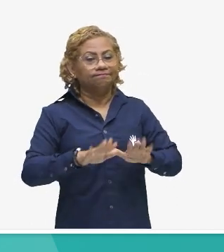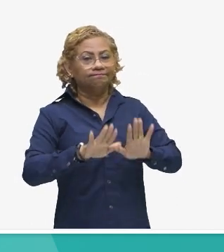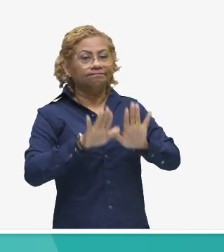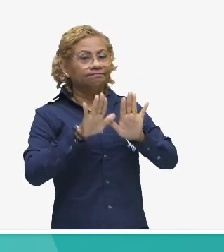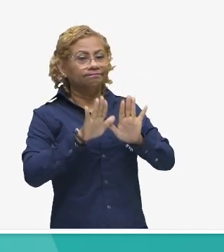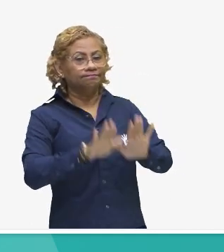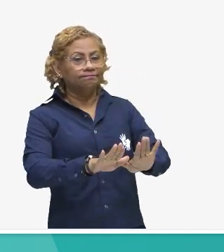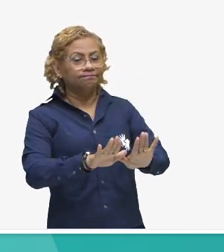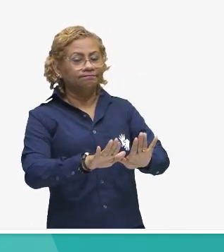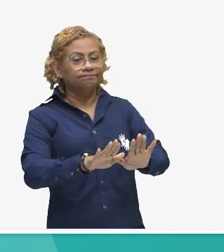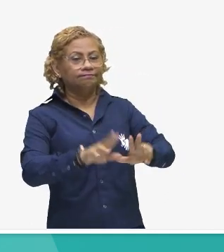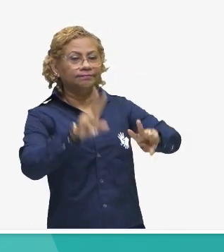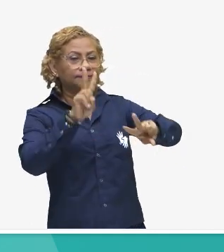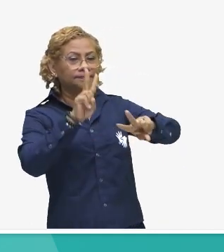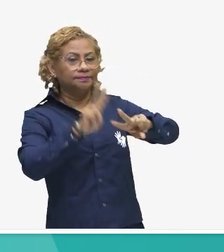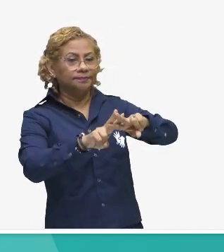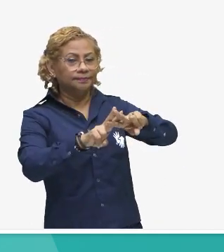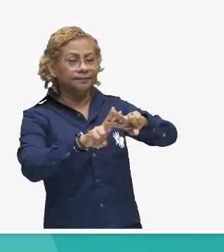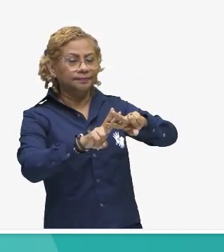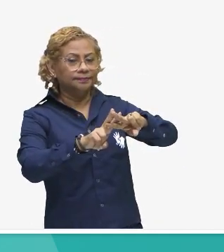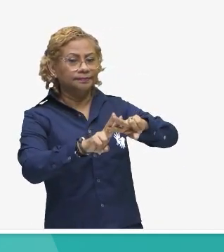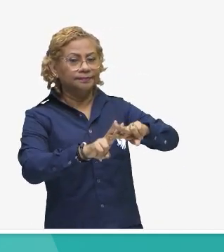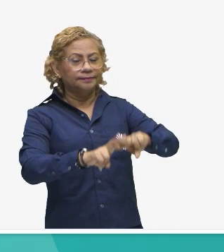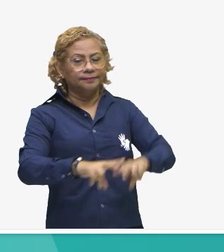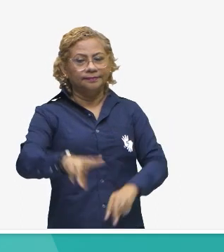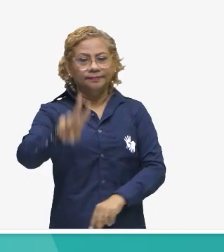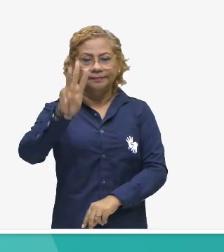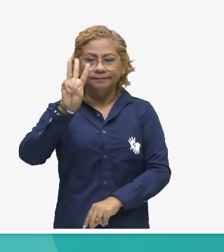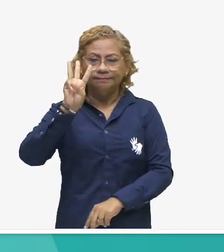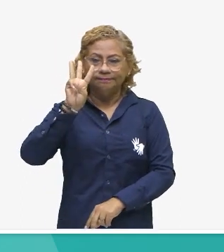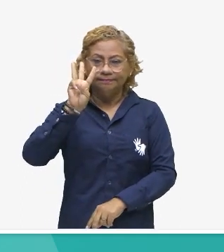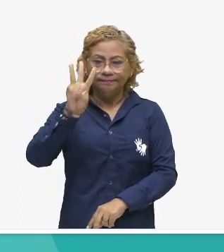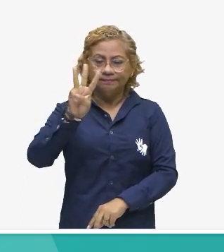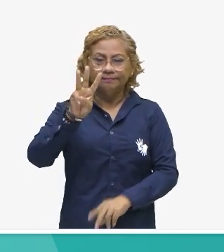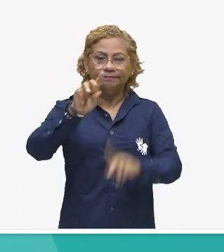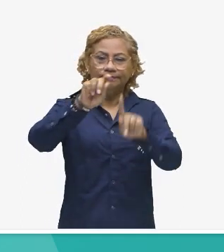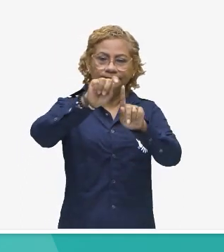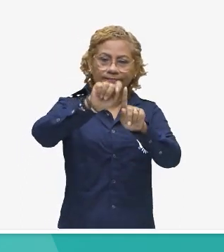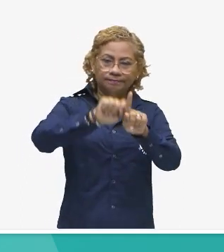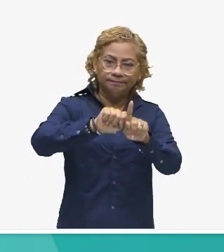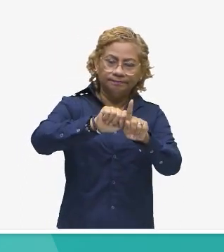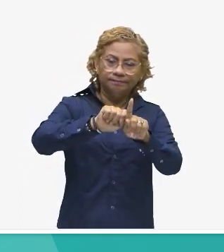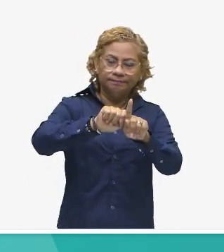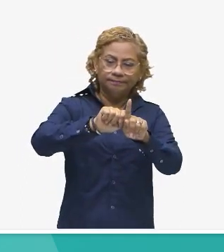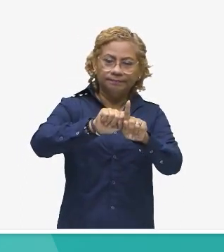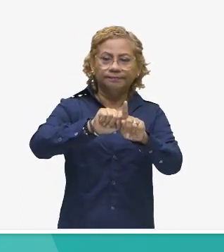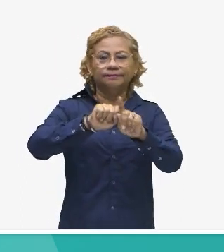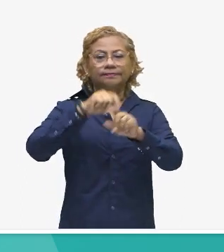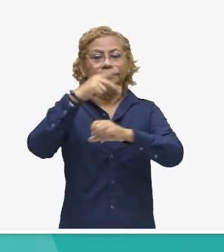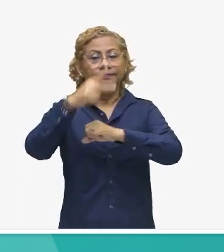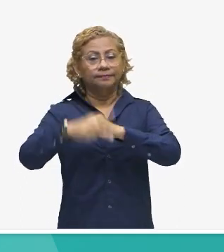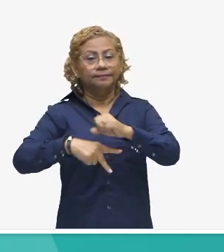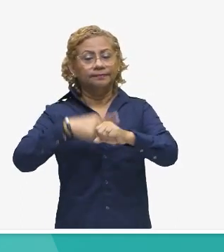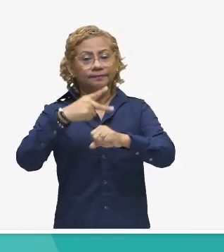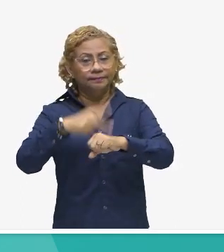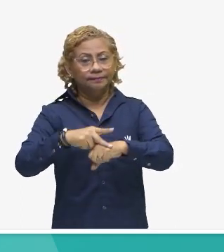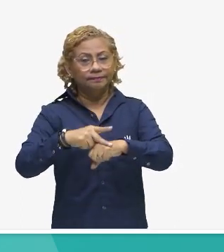Olha só, o ladrão ficará futuramente, não. O ladrão né? Não